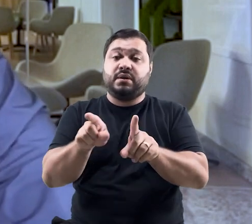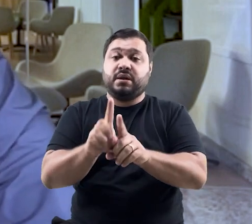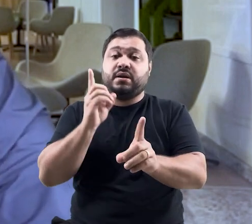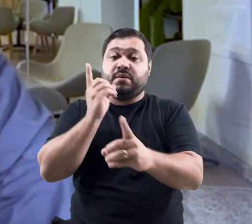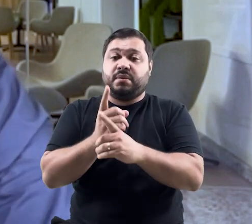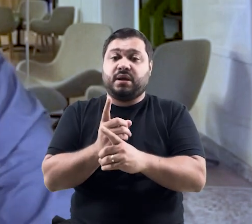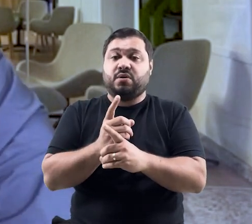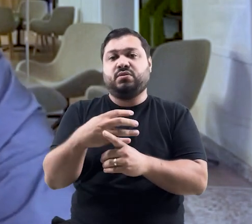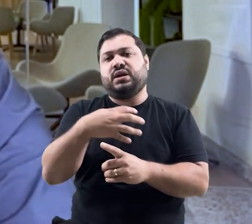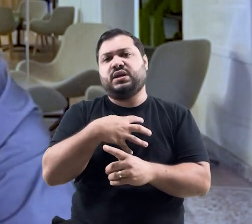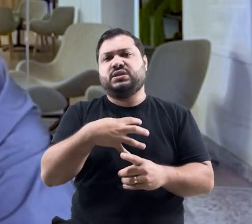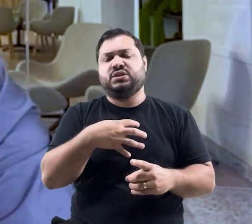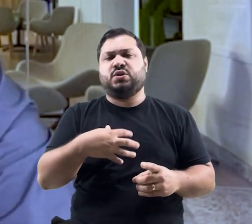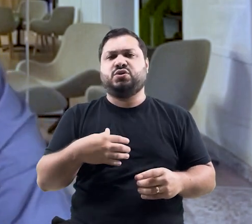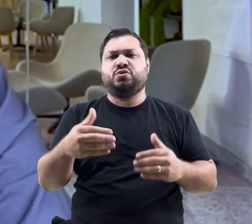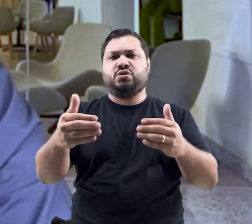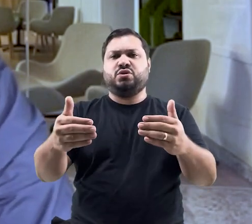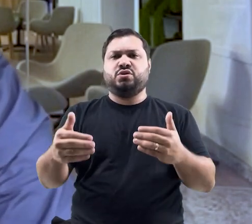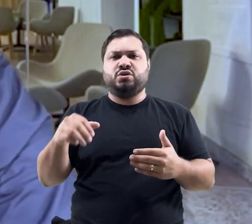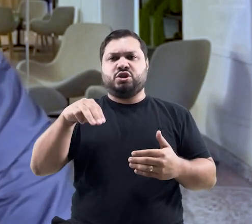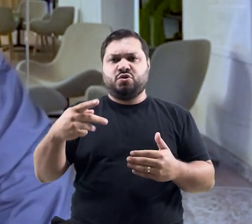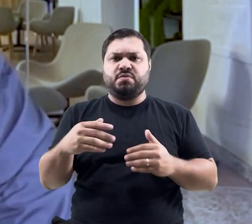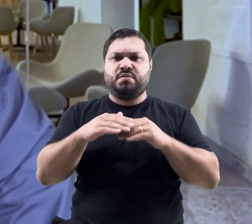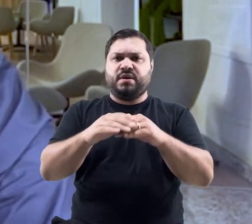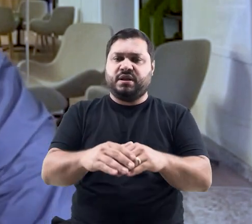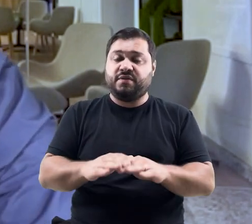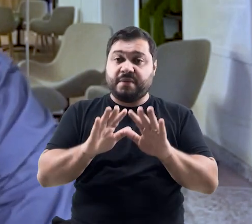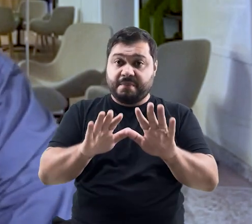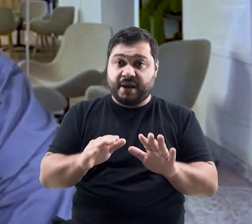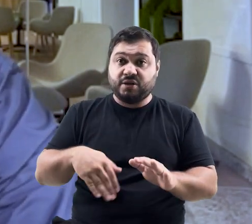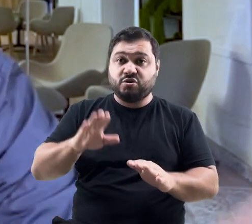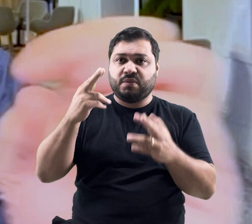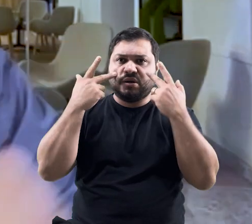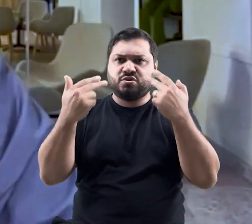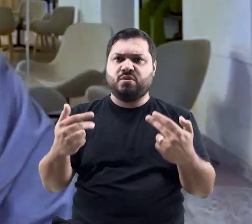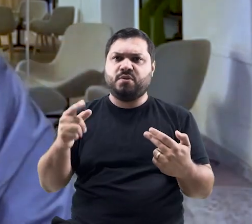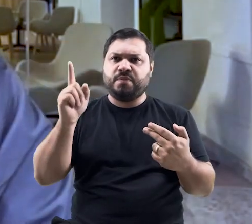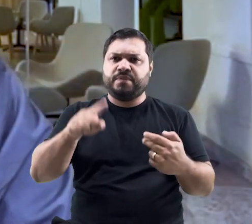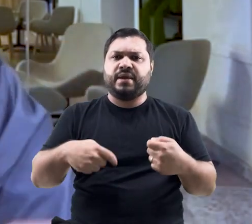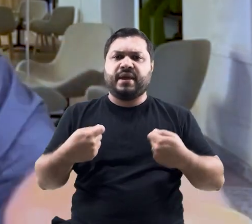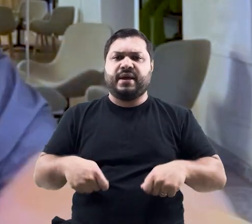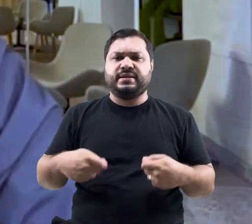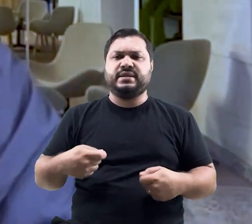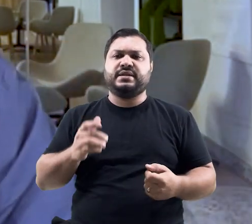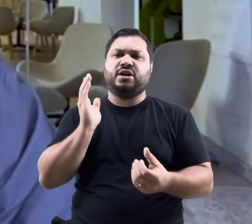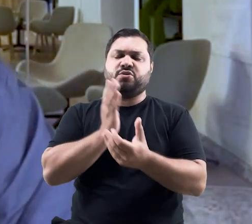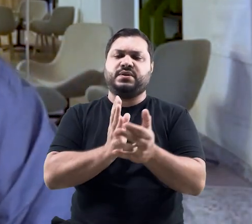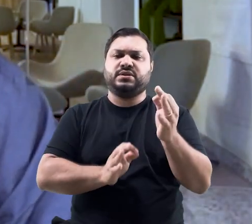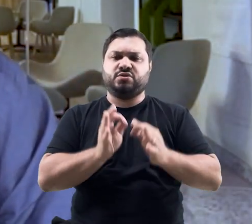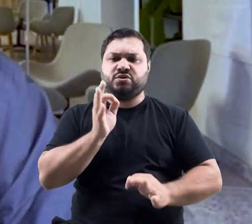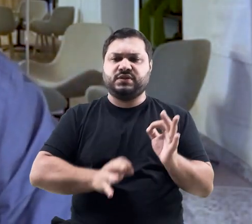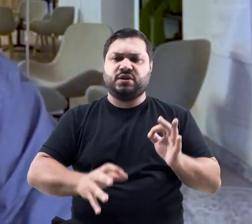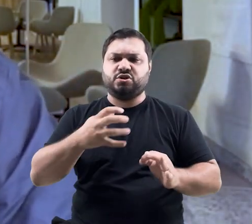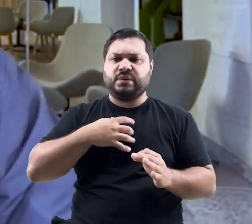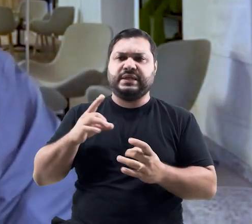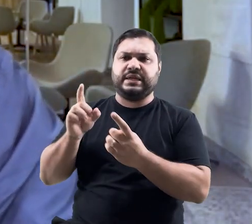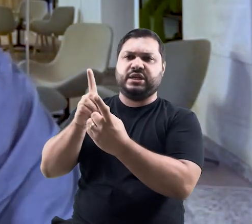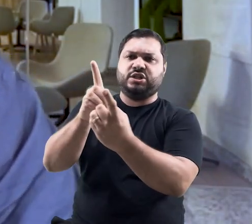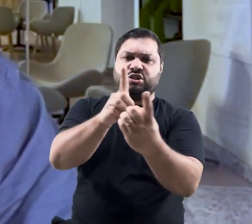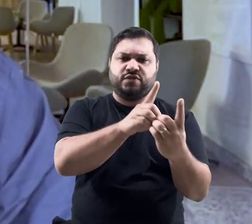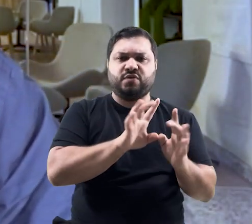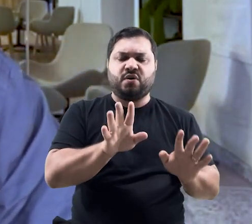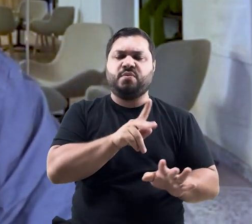até encontrar situações em que o Ministério Público intervém. O mais comum é a necessidade de uma ação judicial de